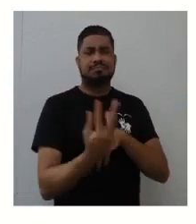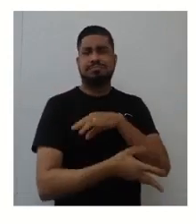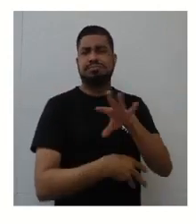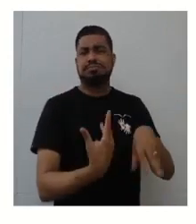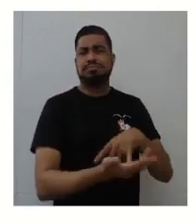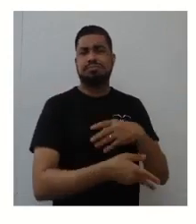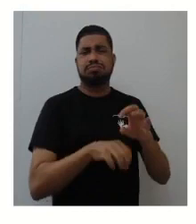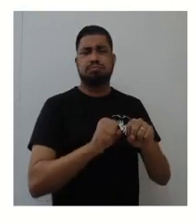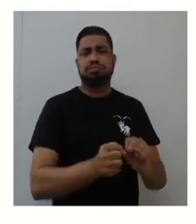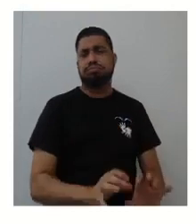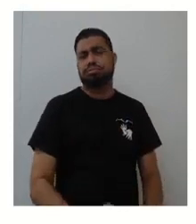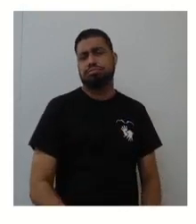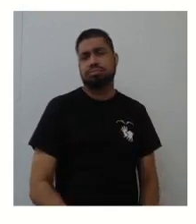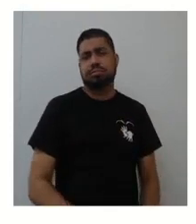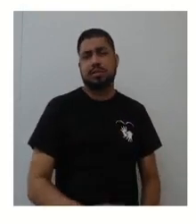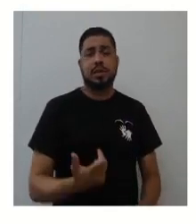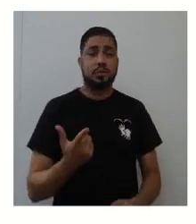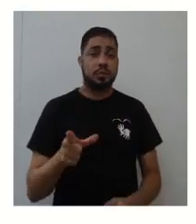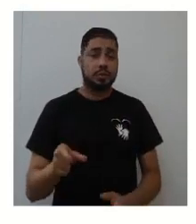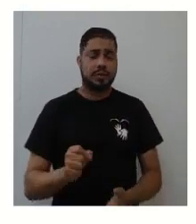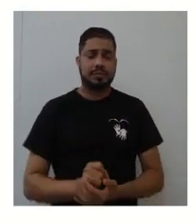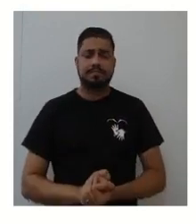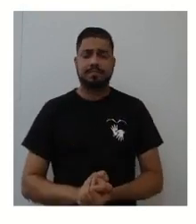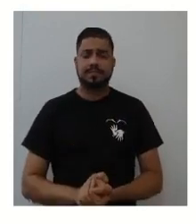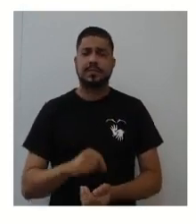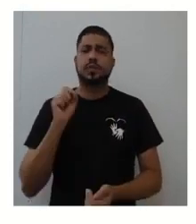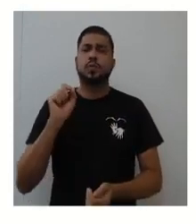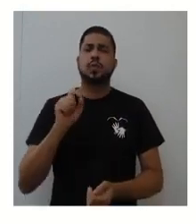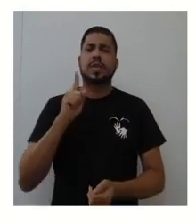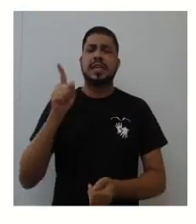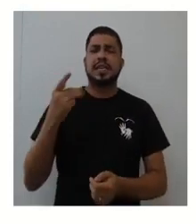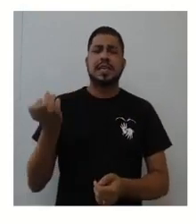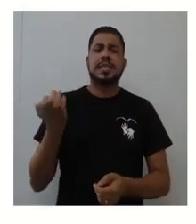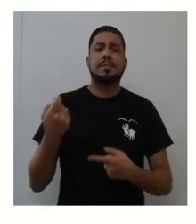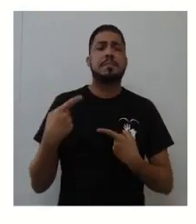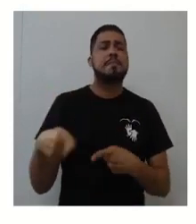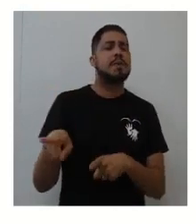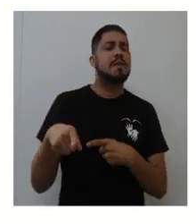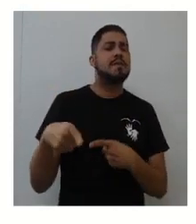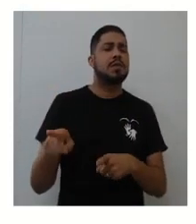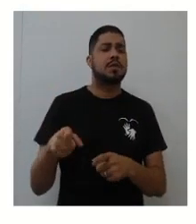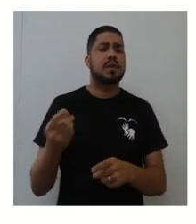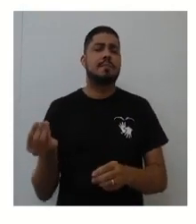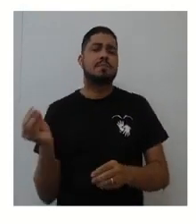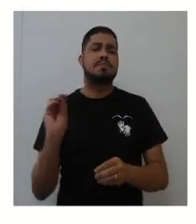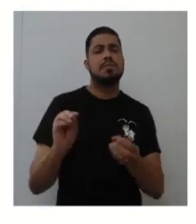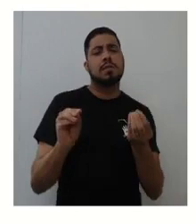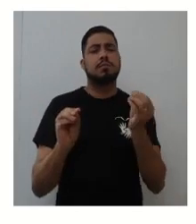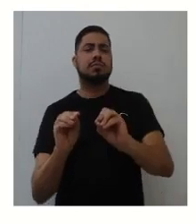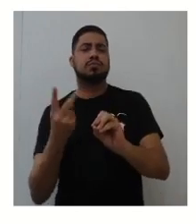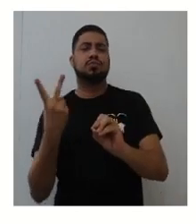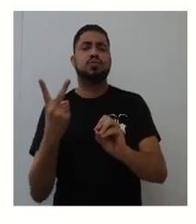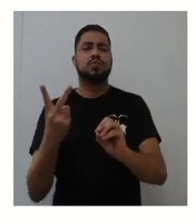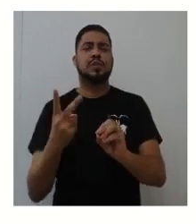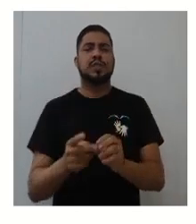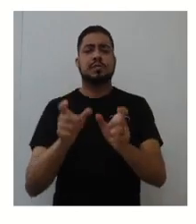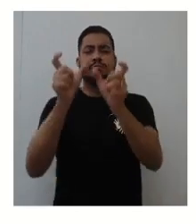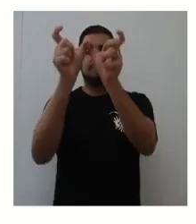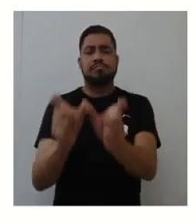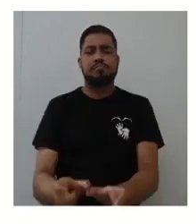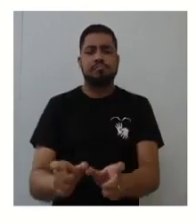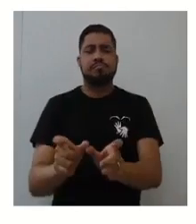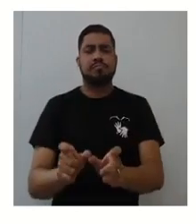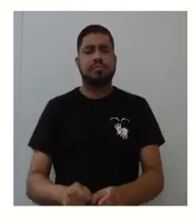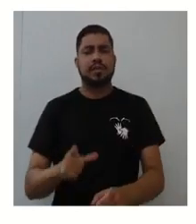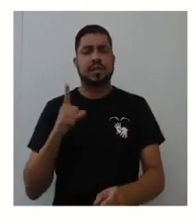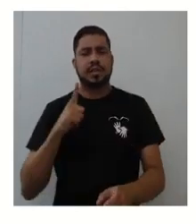desolação na outra. O que o Ugur Galeno quis provocar ao colocar essas duas situações como duas metades